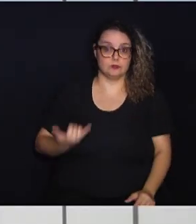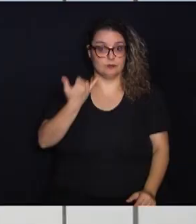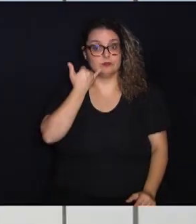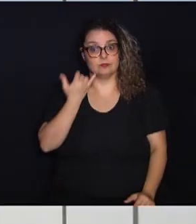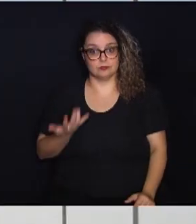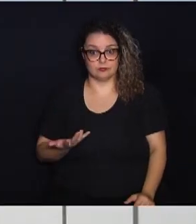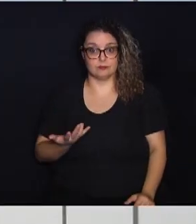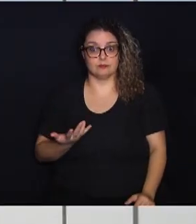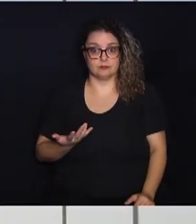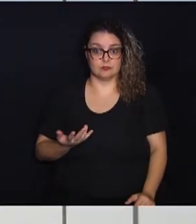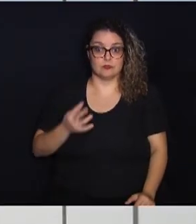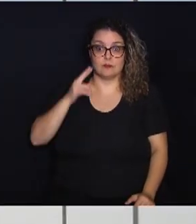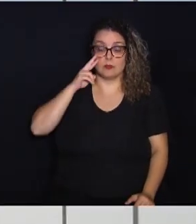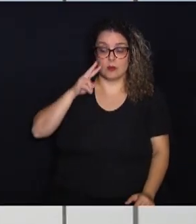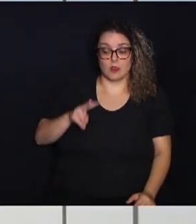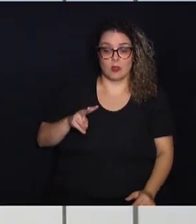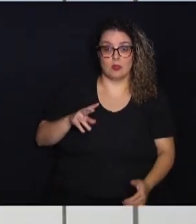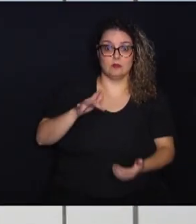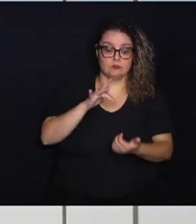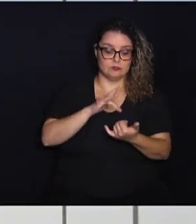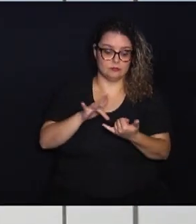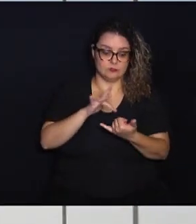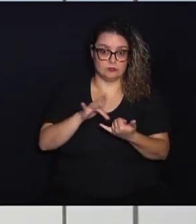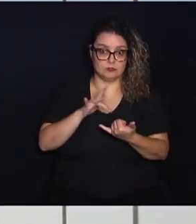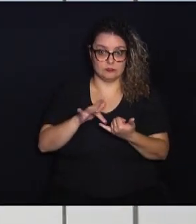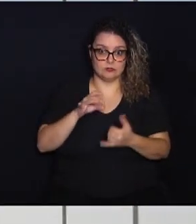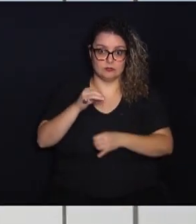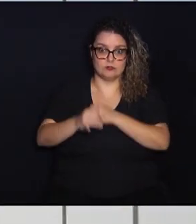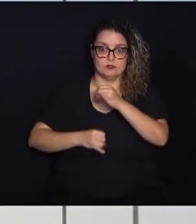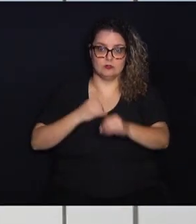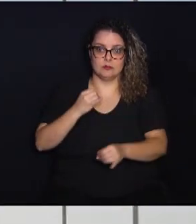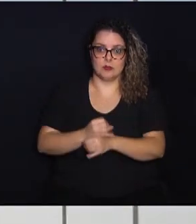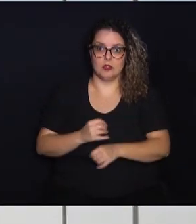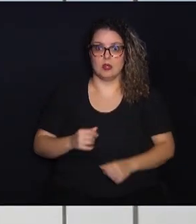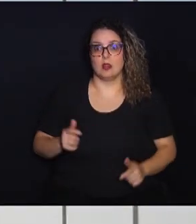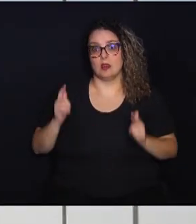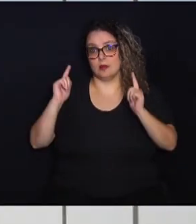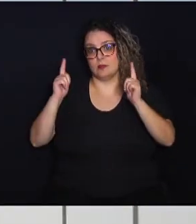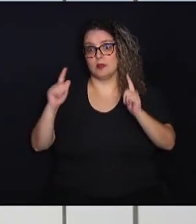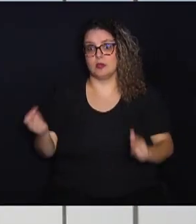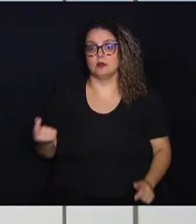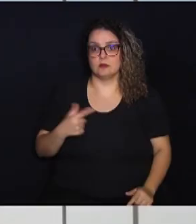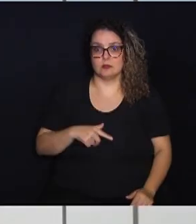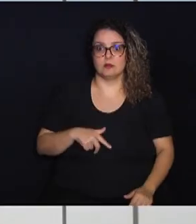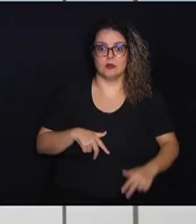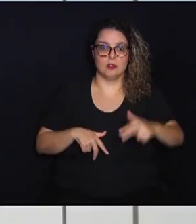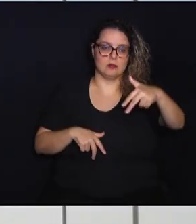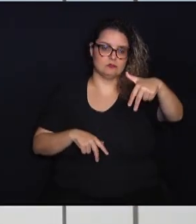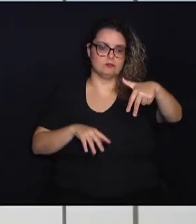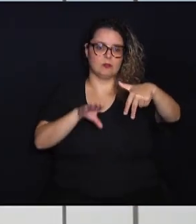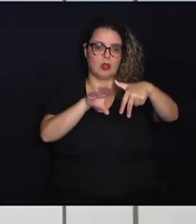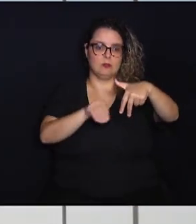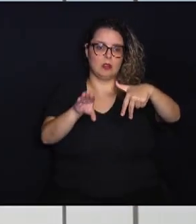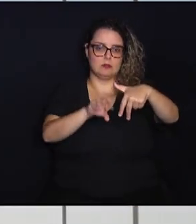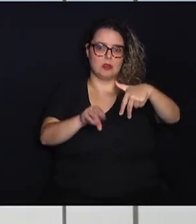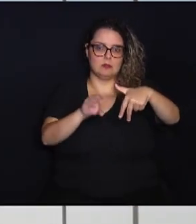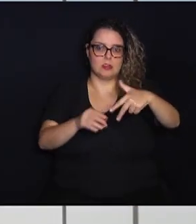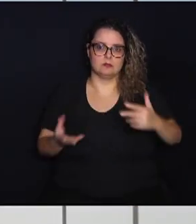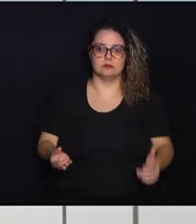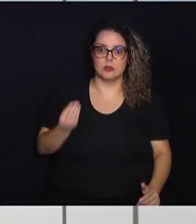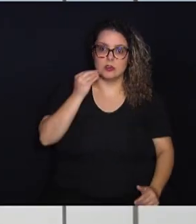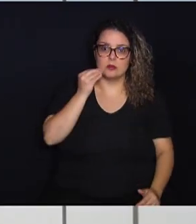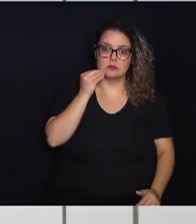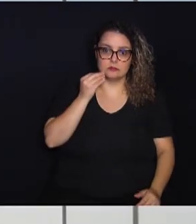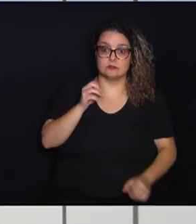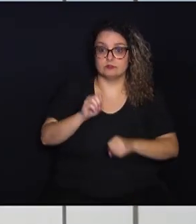Poxa. Olhar para um celular e entrar na internet é muito mais divertido do que ficar olhando para o professor que está tentando dar